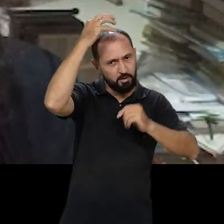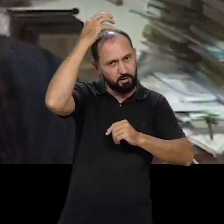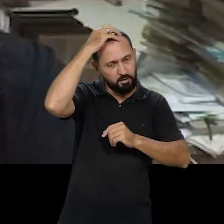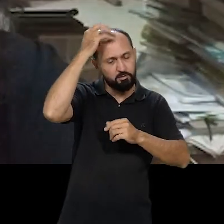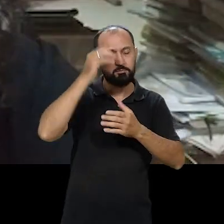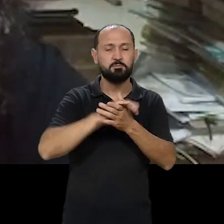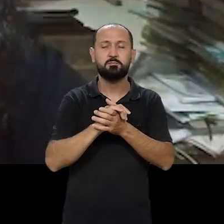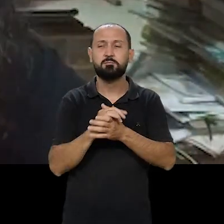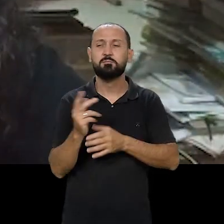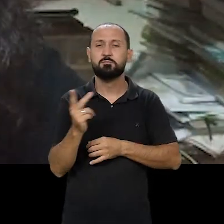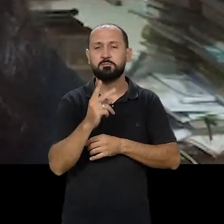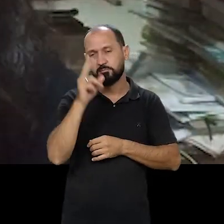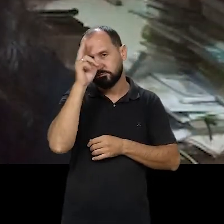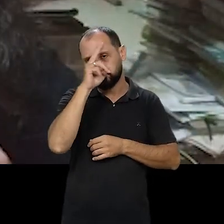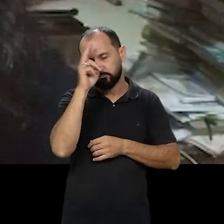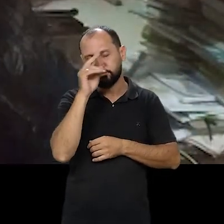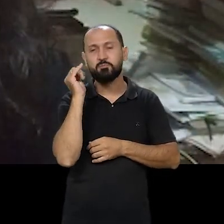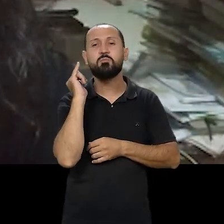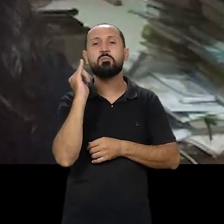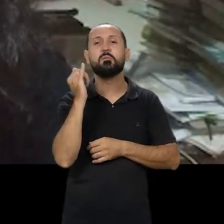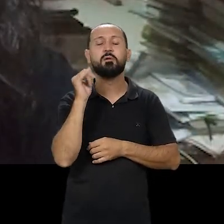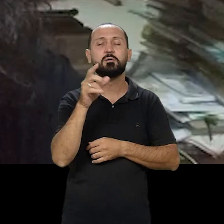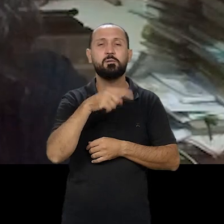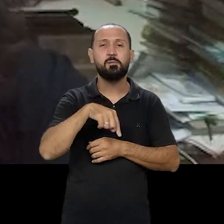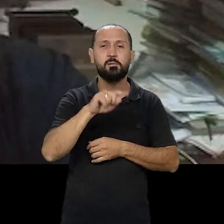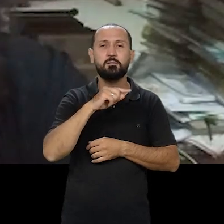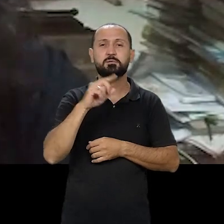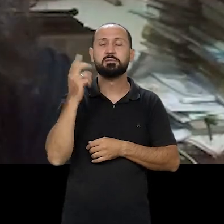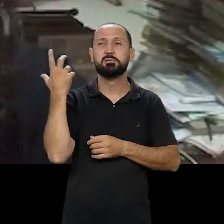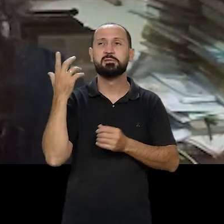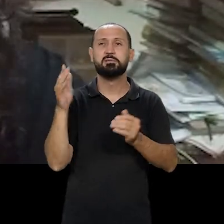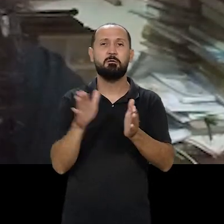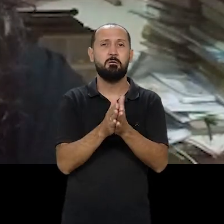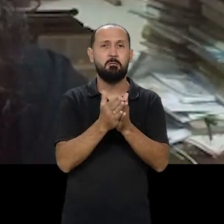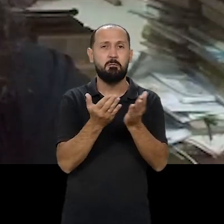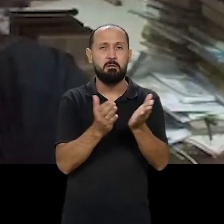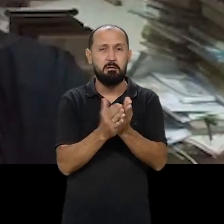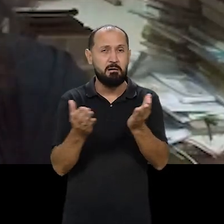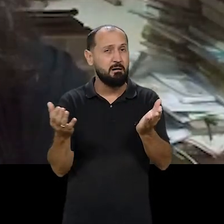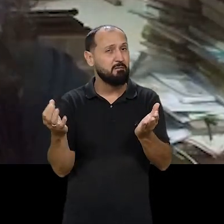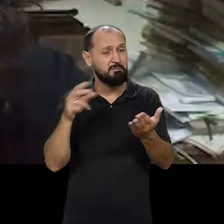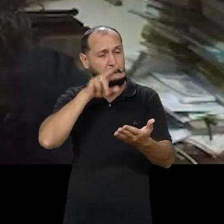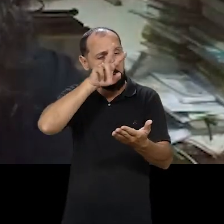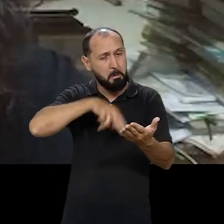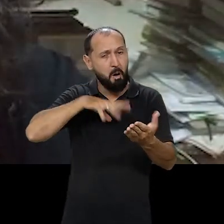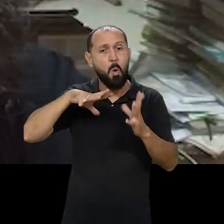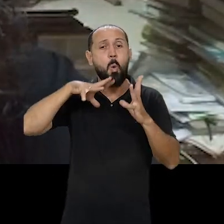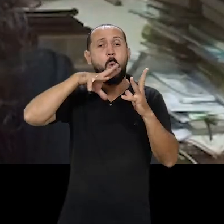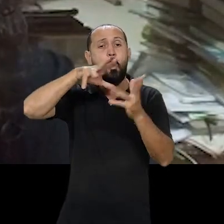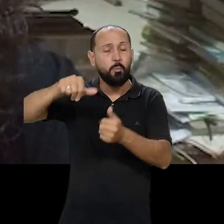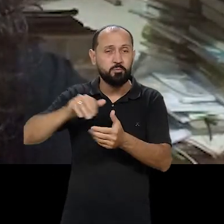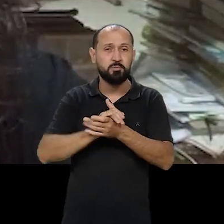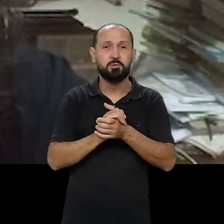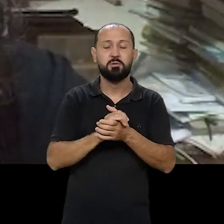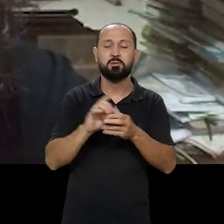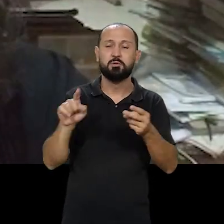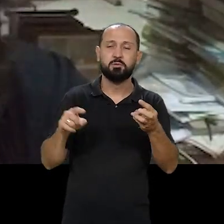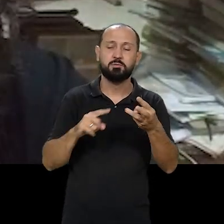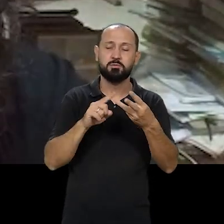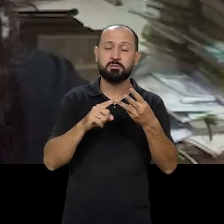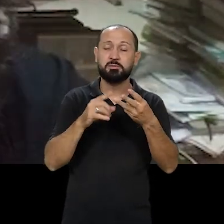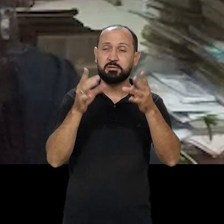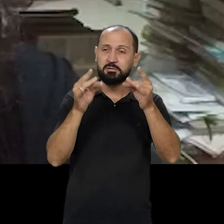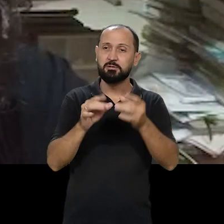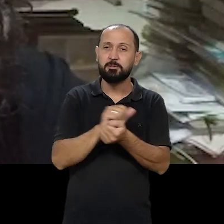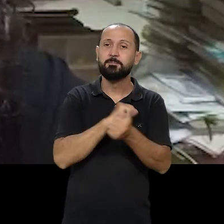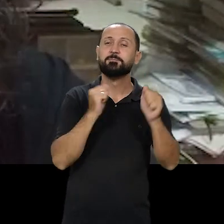rico. Um ponto em comum entre todas essas narrativas é que todos são best-sellers e foram muito lidos no mundo todo. Outro